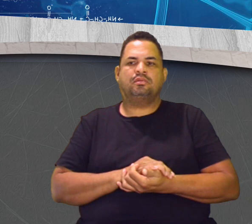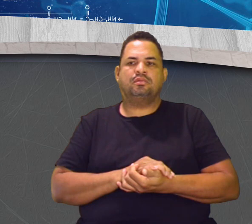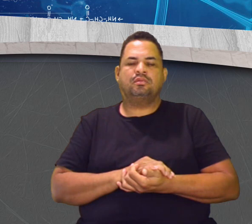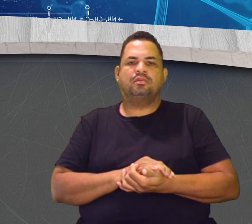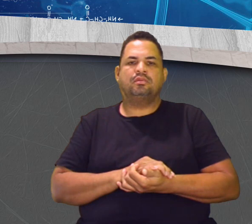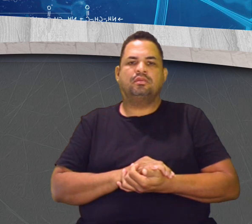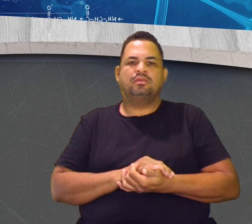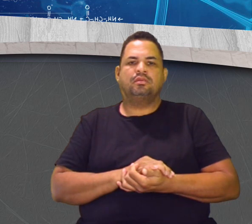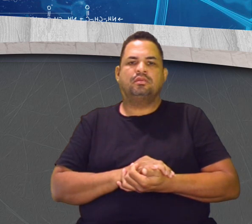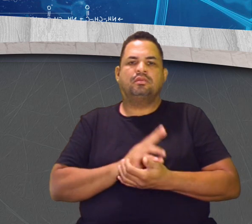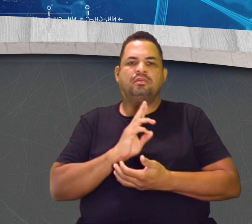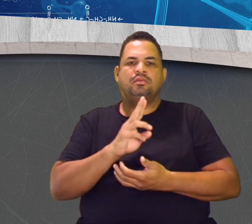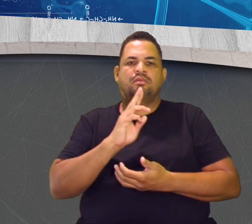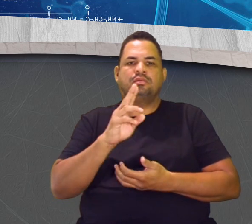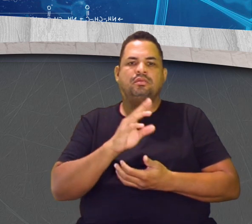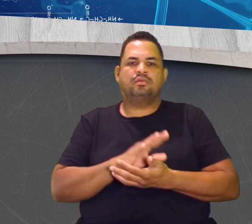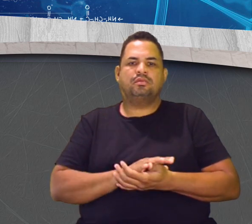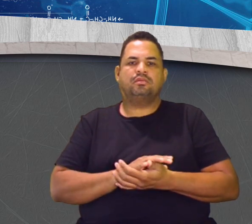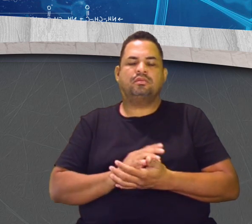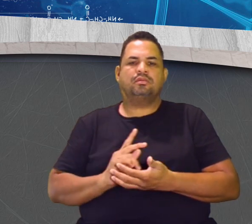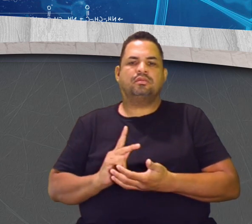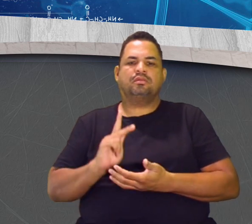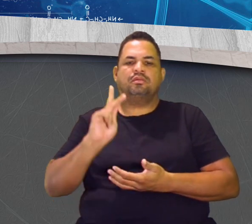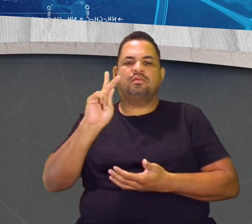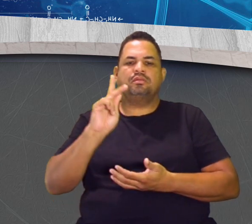aí, sempre em Kelvin,